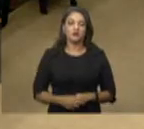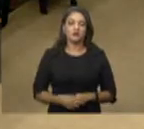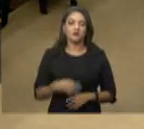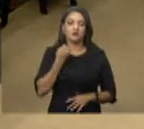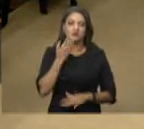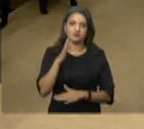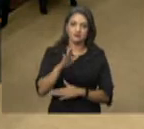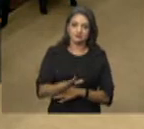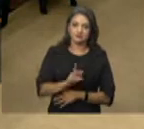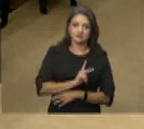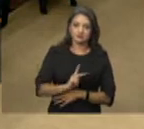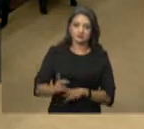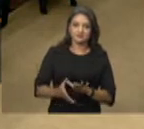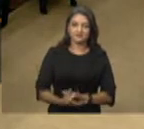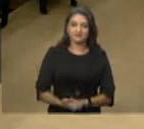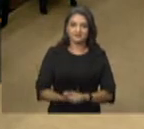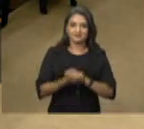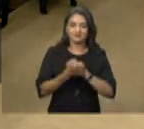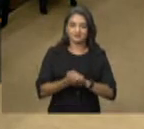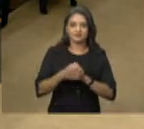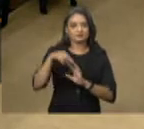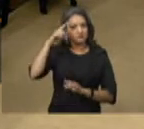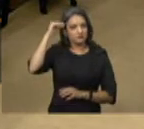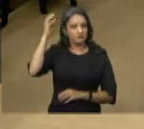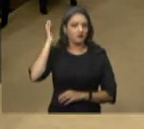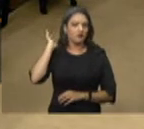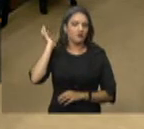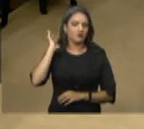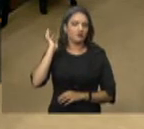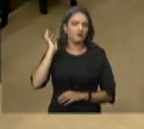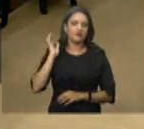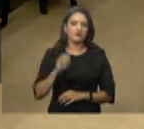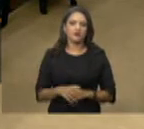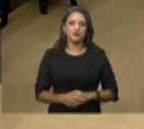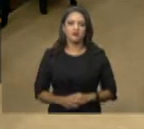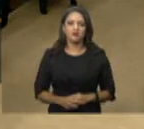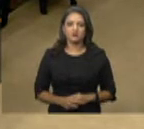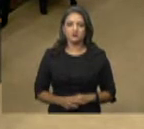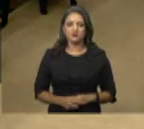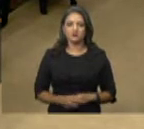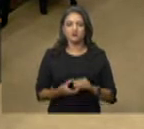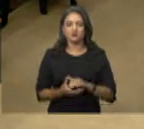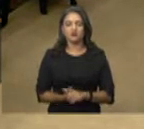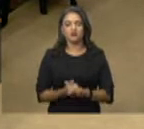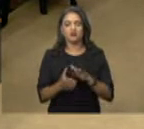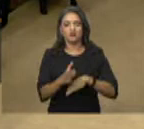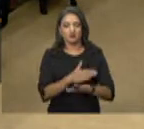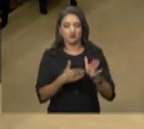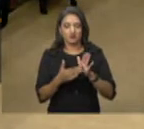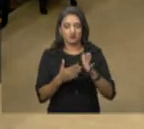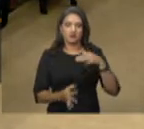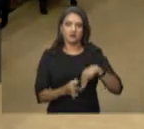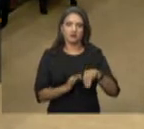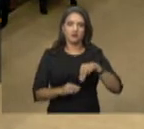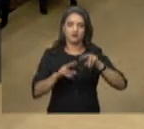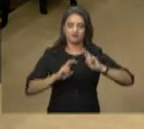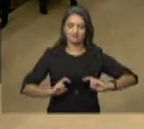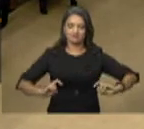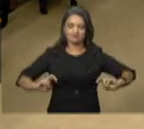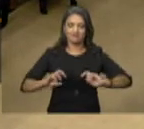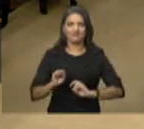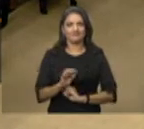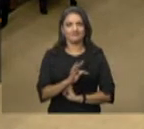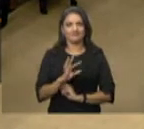presidente cumprimento vossa excelência e todos demais presentes a esta sessão da suprema corte de nosso país